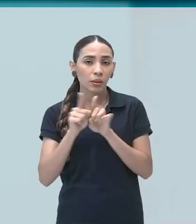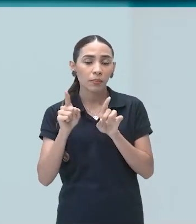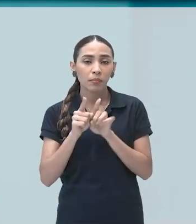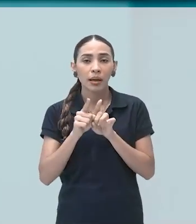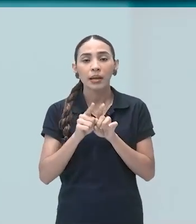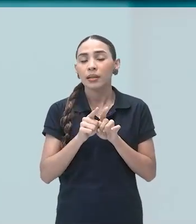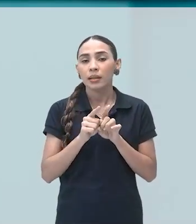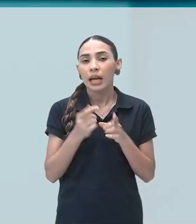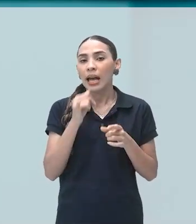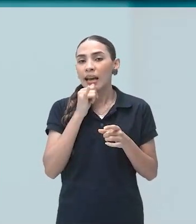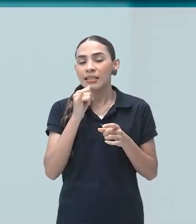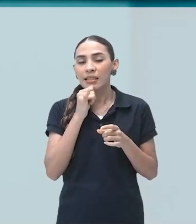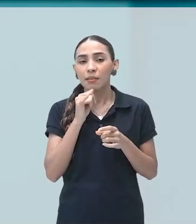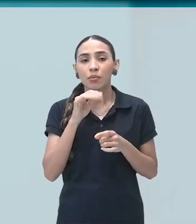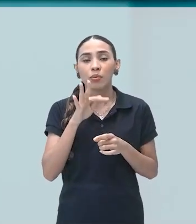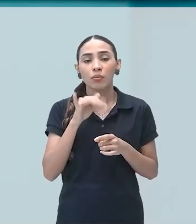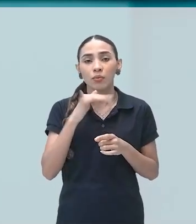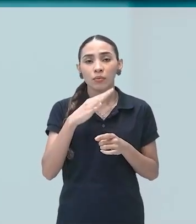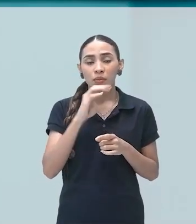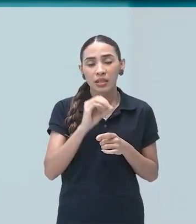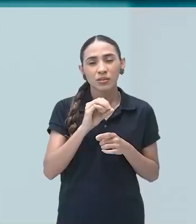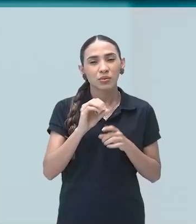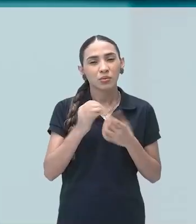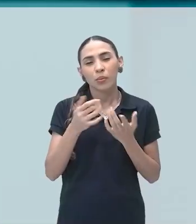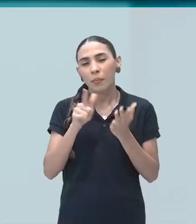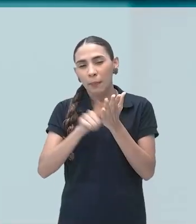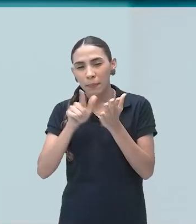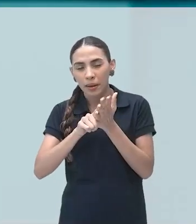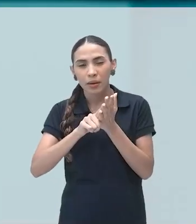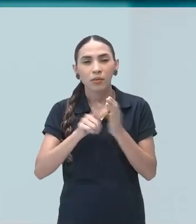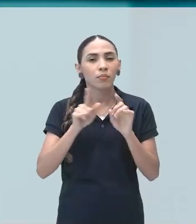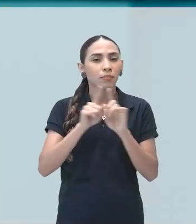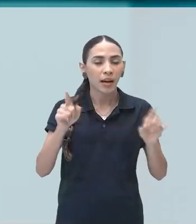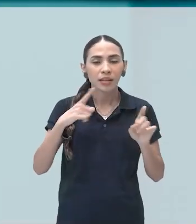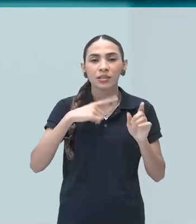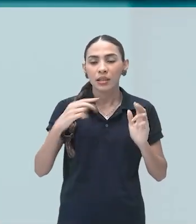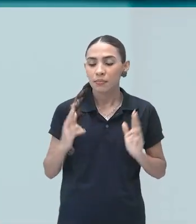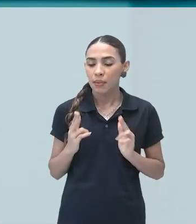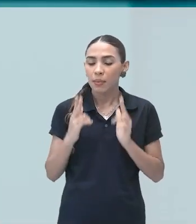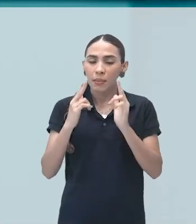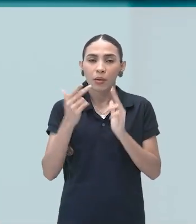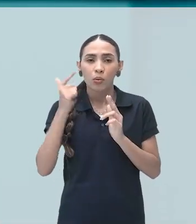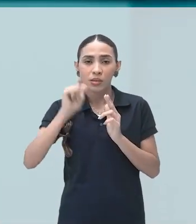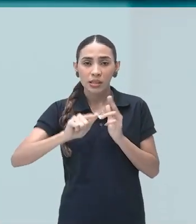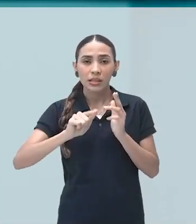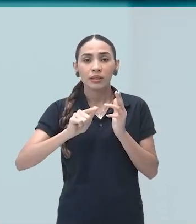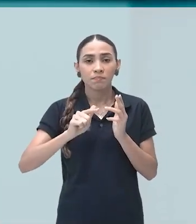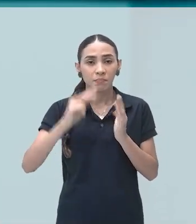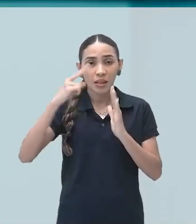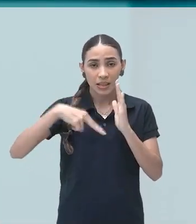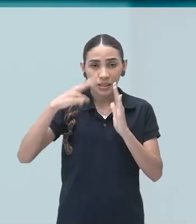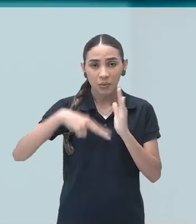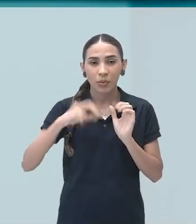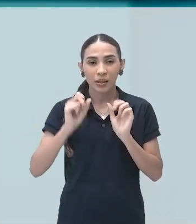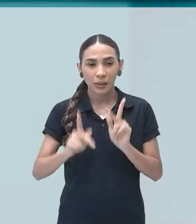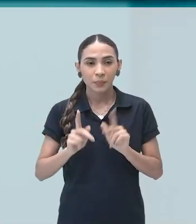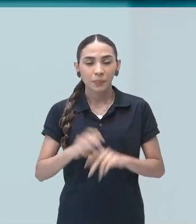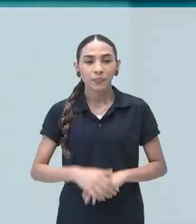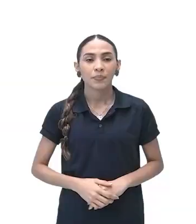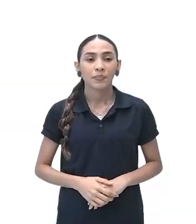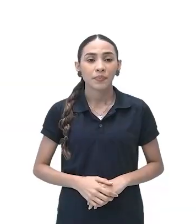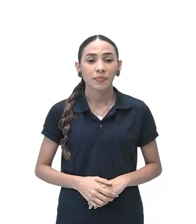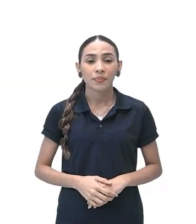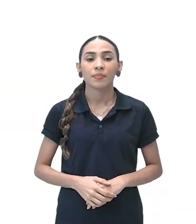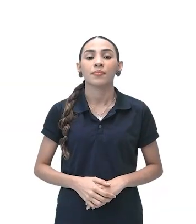vez mais difícil de encontrar, mas sim, tem aquela formatação para ser lida, ok? Dito isso,